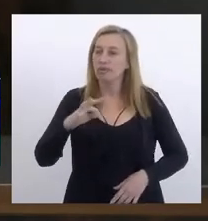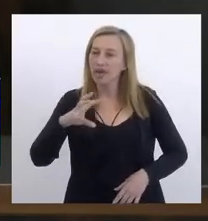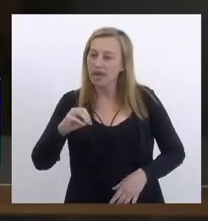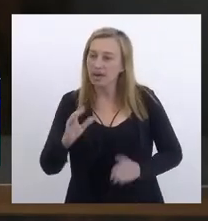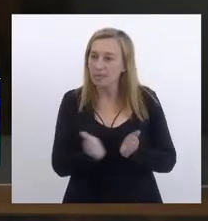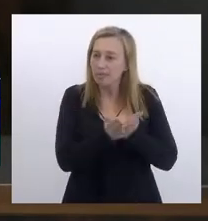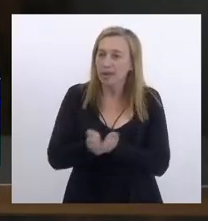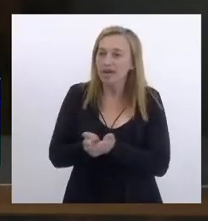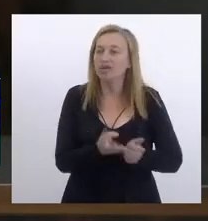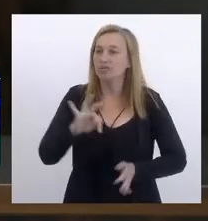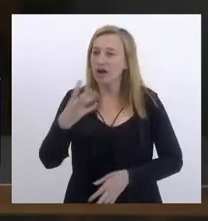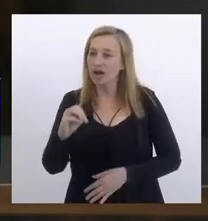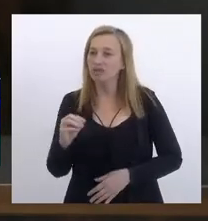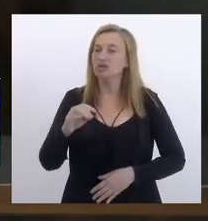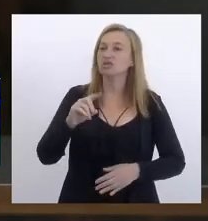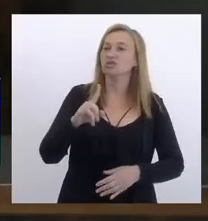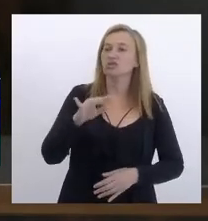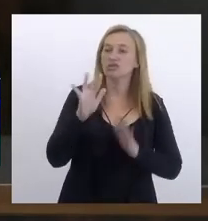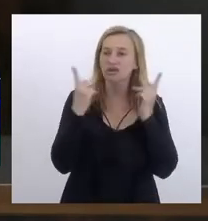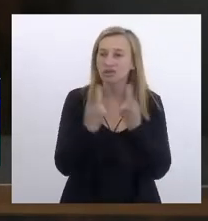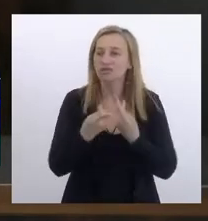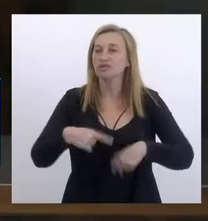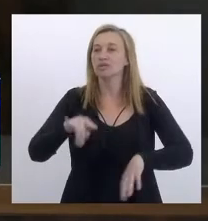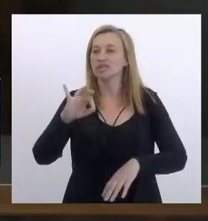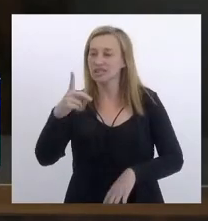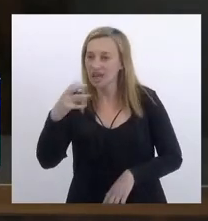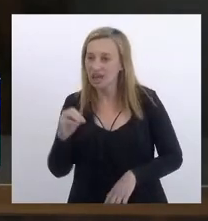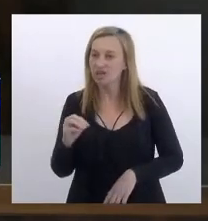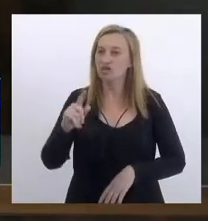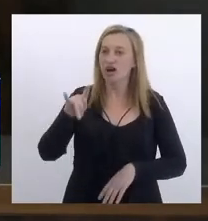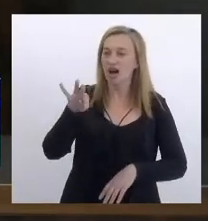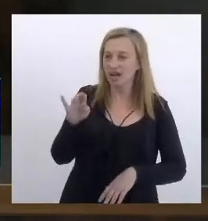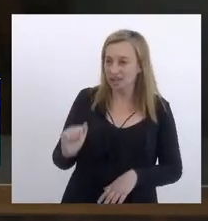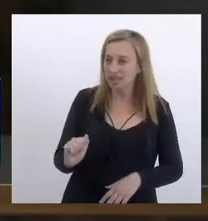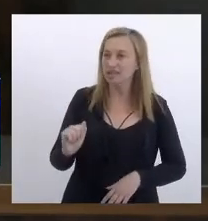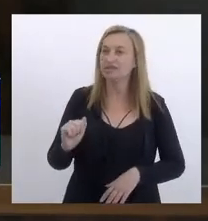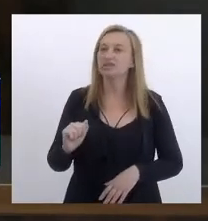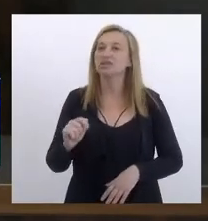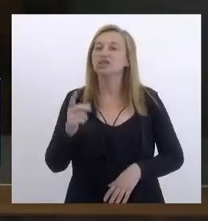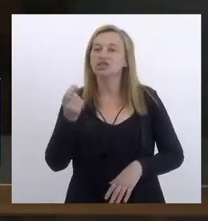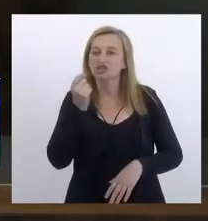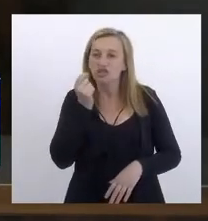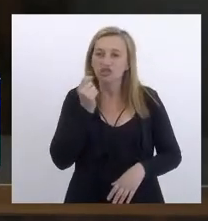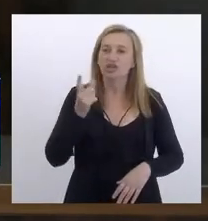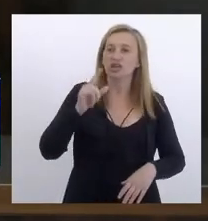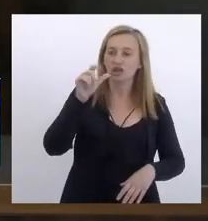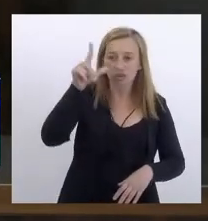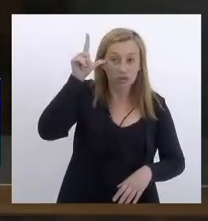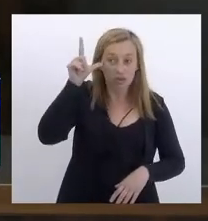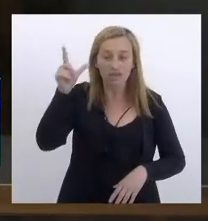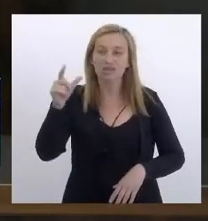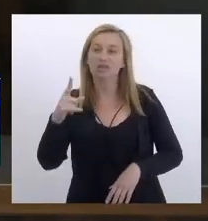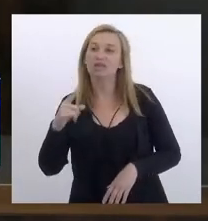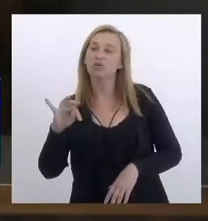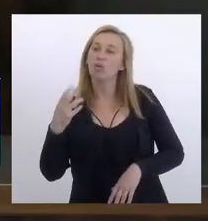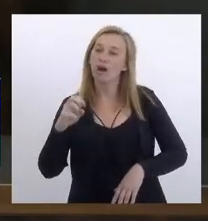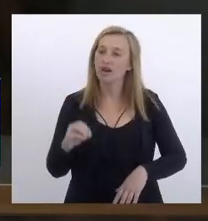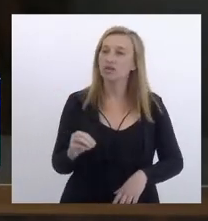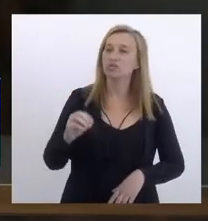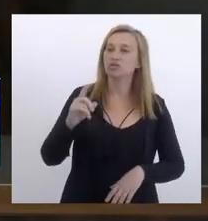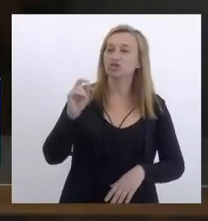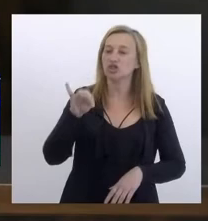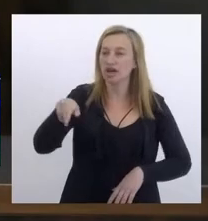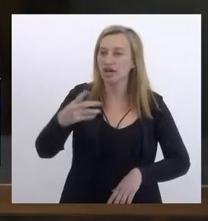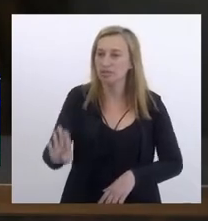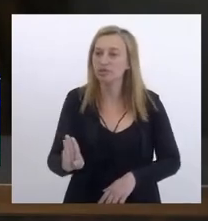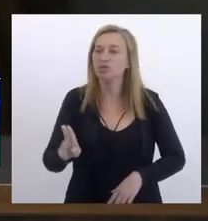Márcio Pacheco, Marcos Vinícius, Vando Família, Anderson Alexandre, Sérgio Fernandes, Atila Nunes, Giovanni Ratinho, Lucinha, Marcos Miller, Wellington José, Jair Bittencourt,